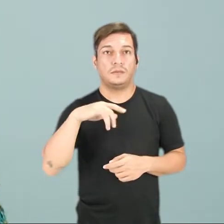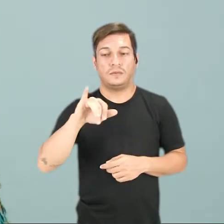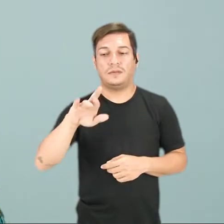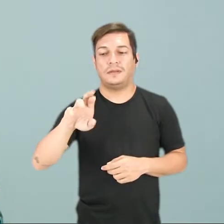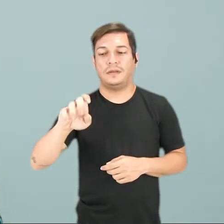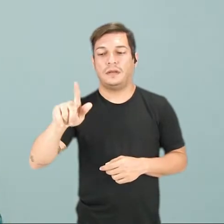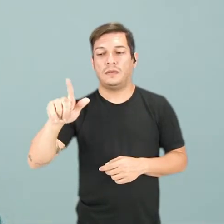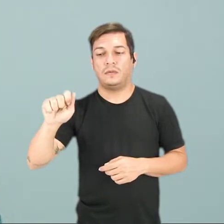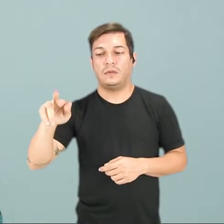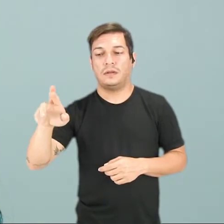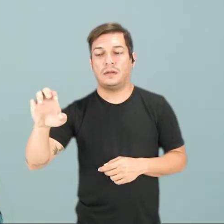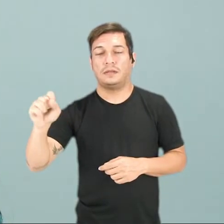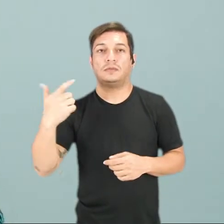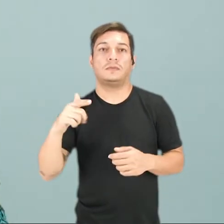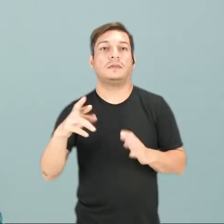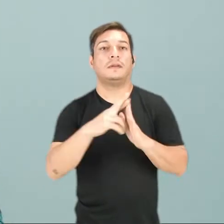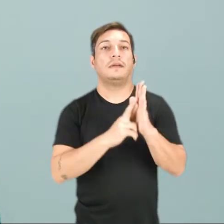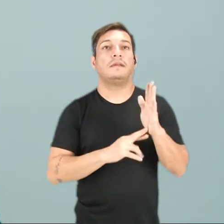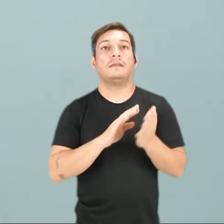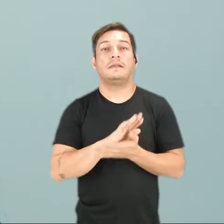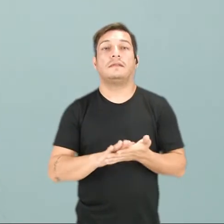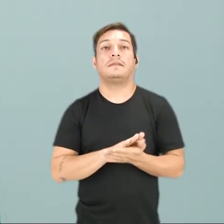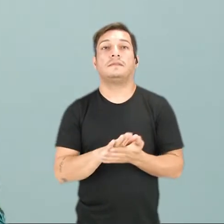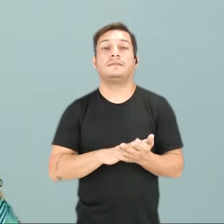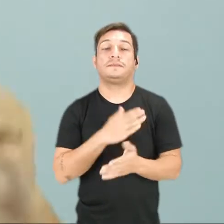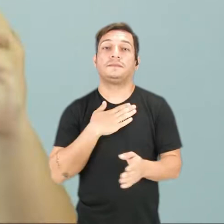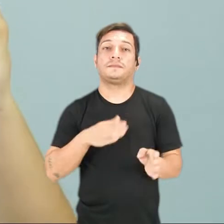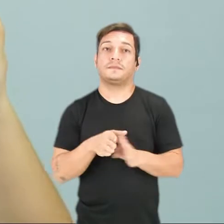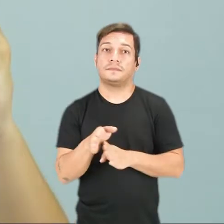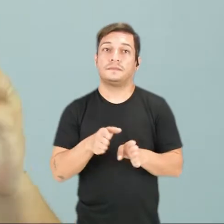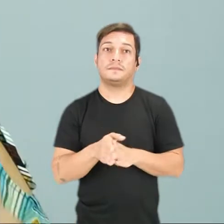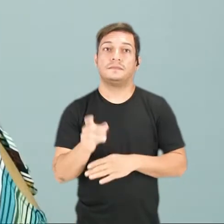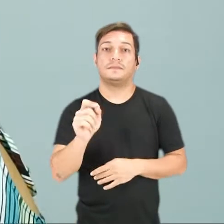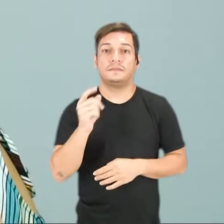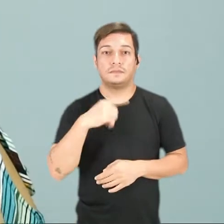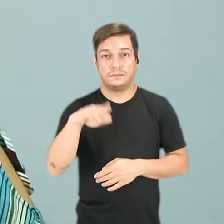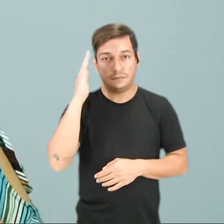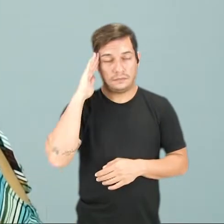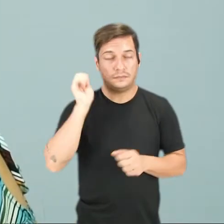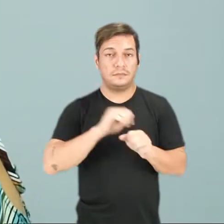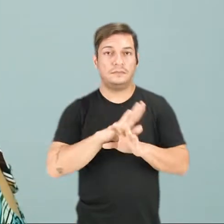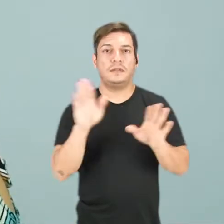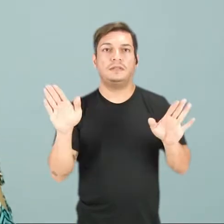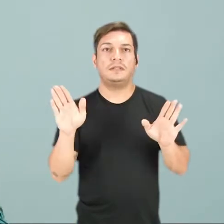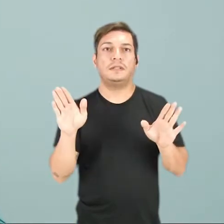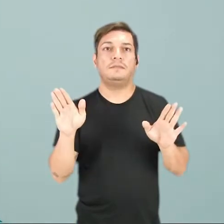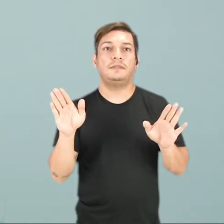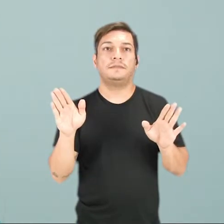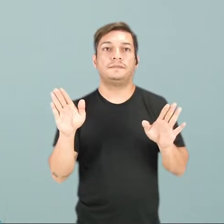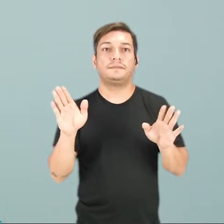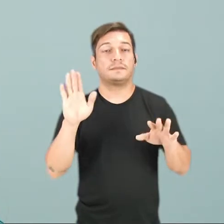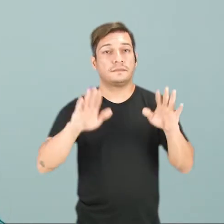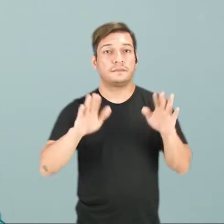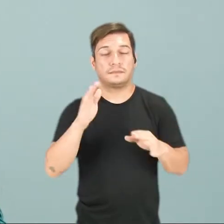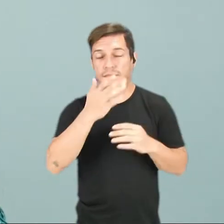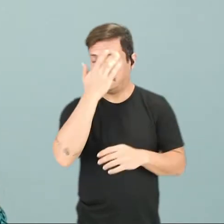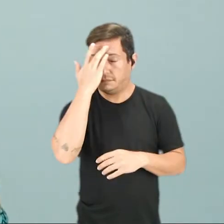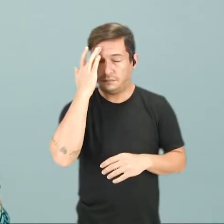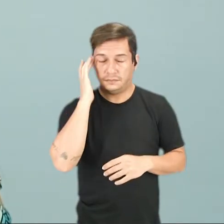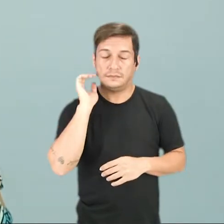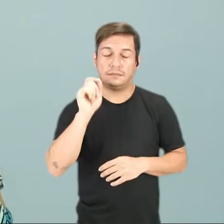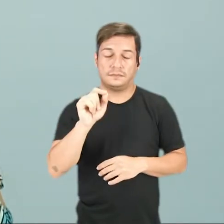irregulares não tem regra, tá? O que eu te aconselho? Memoriza, é a melhor coisa. Muita gente hoje é